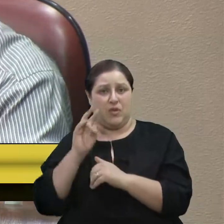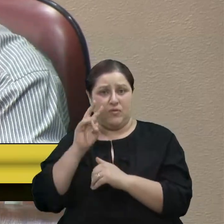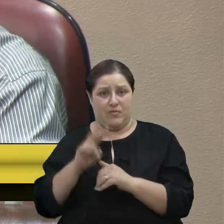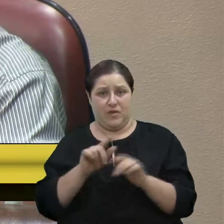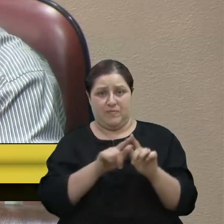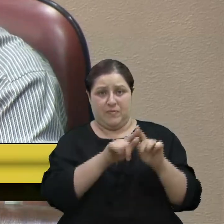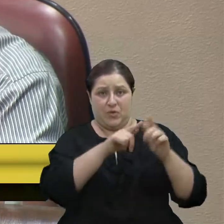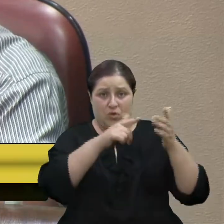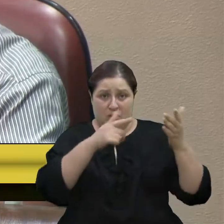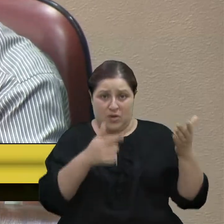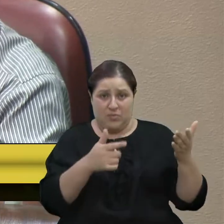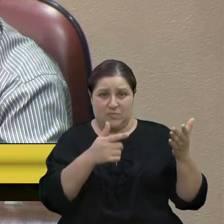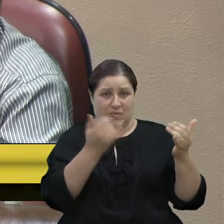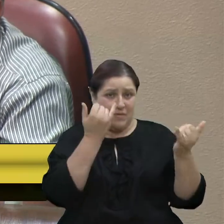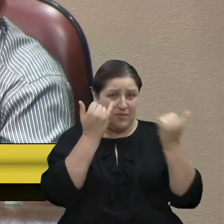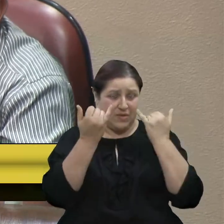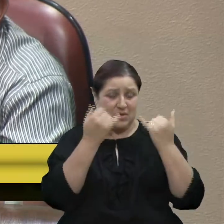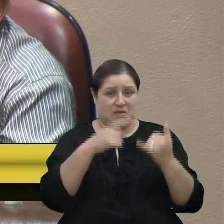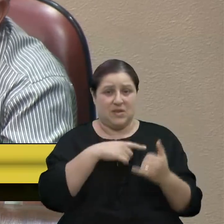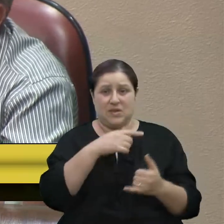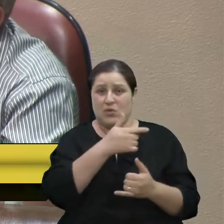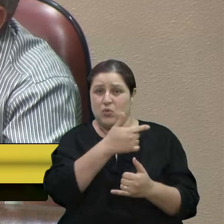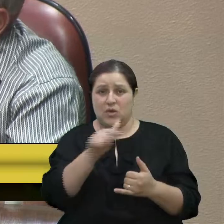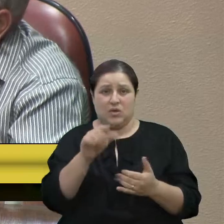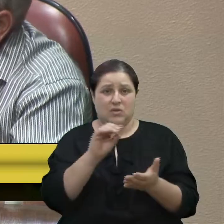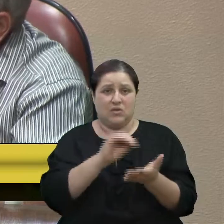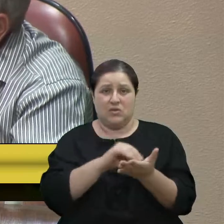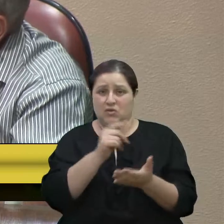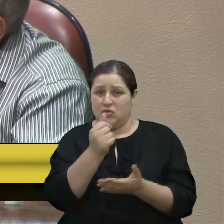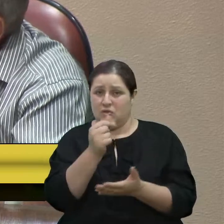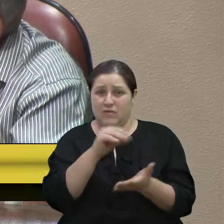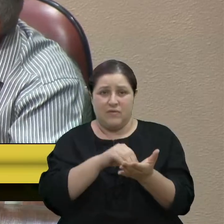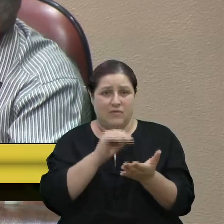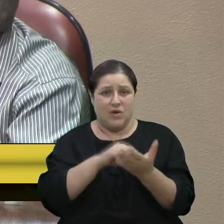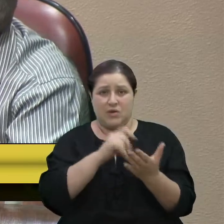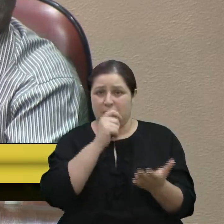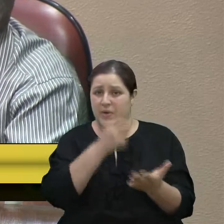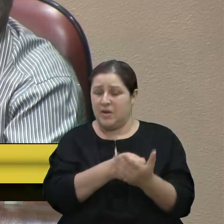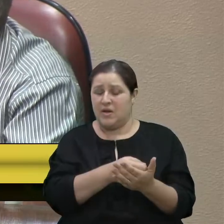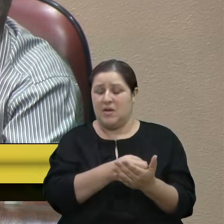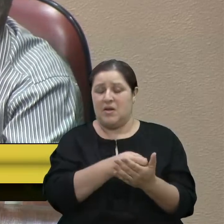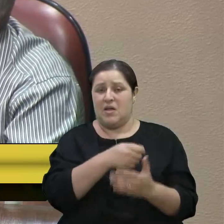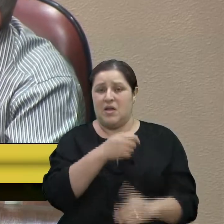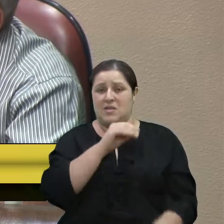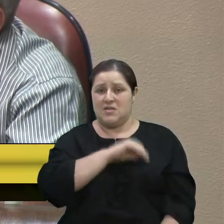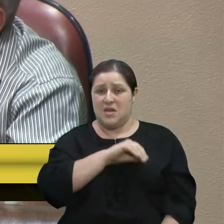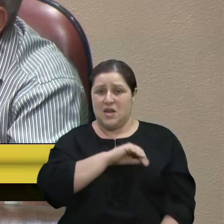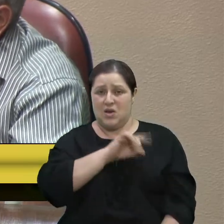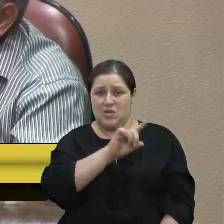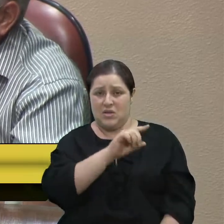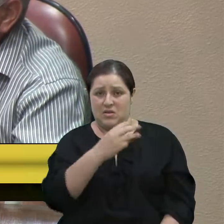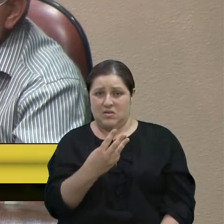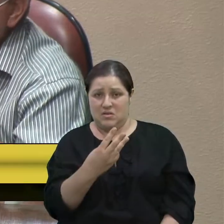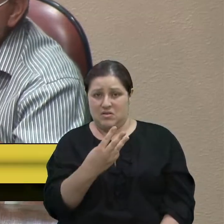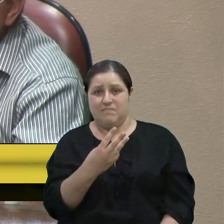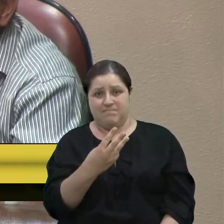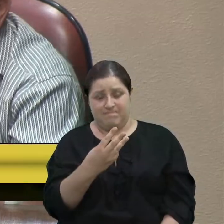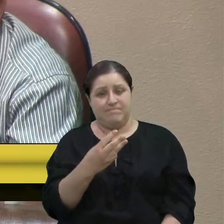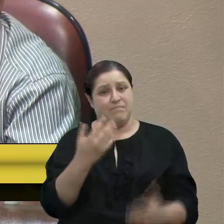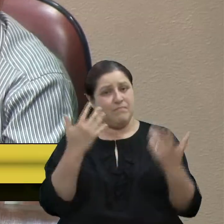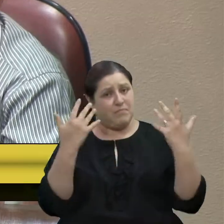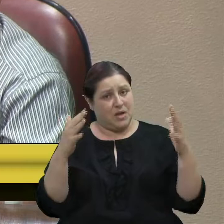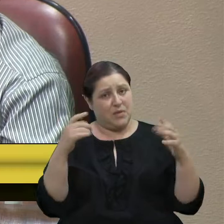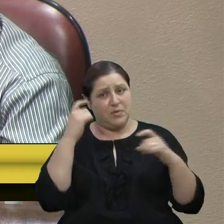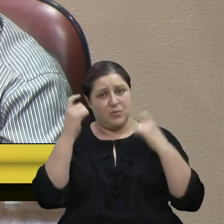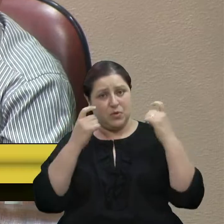o 13º, e é uma preocupação, parabéns, é uma preocupação que nós estamos tendo todo esse ano, e que